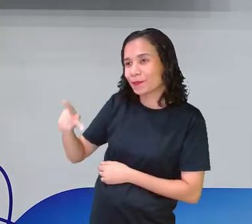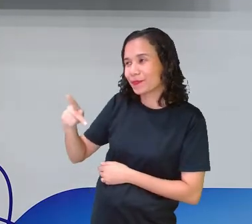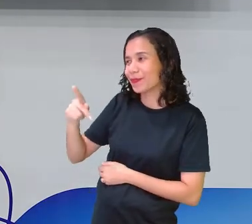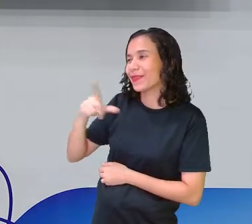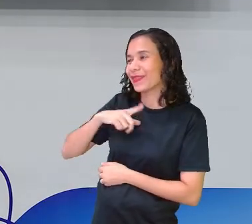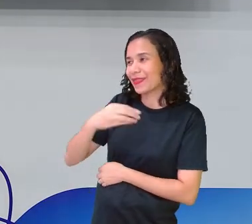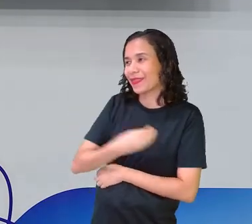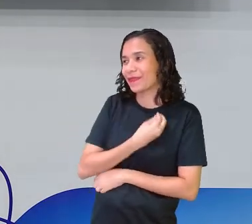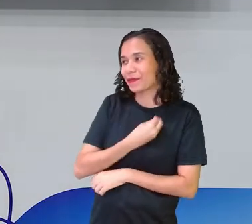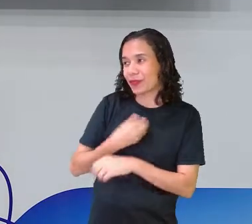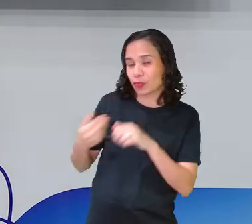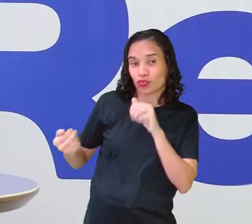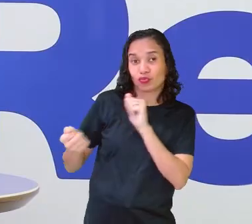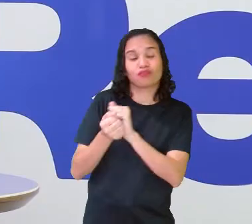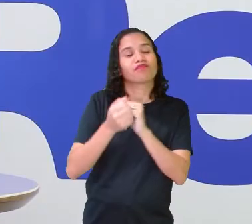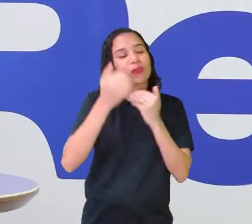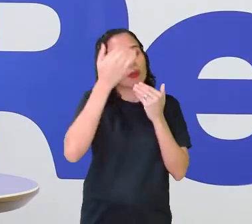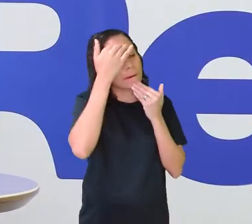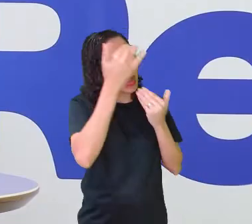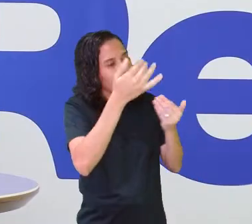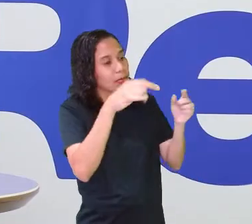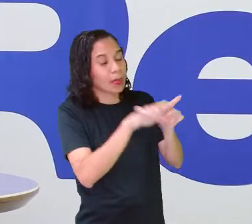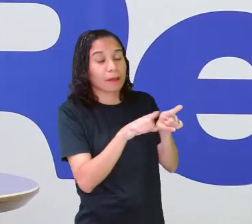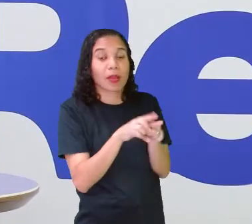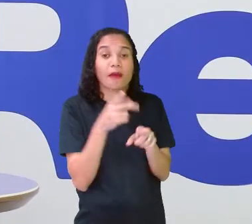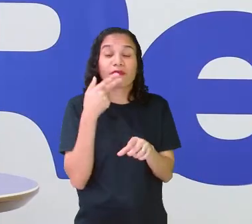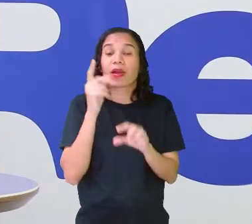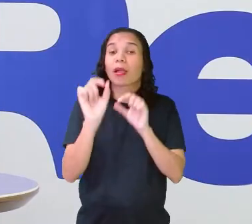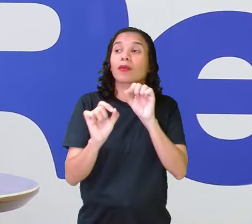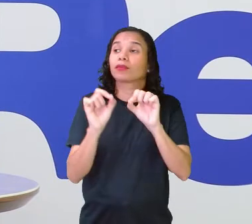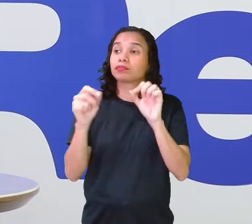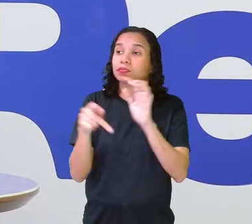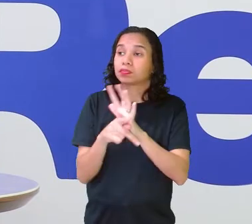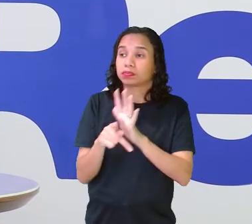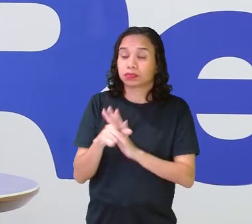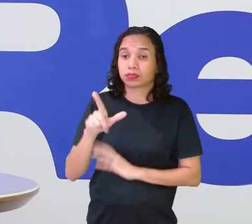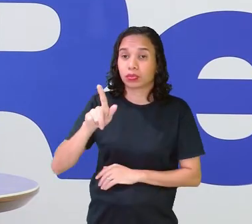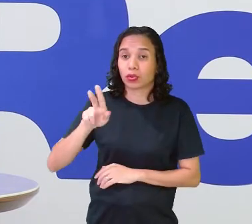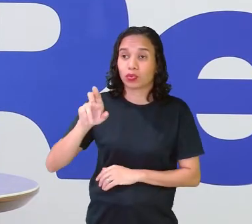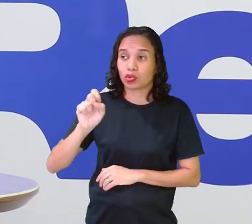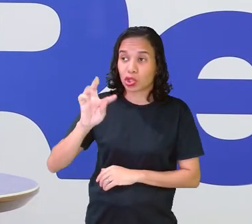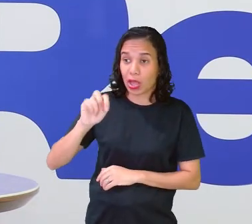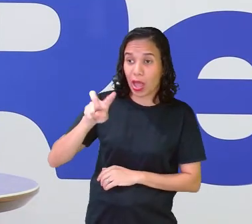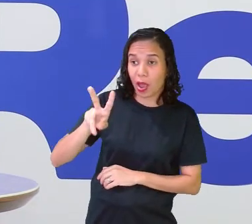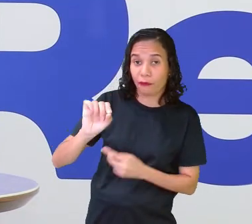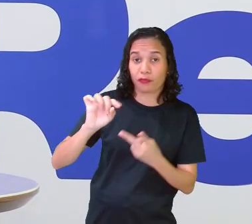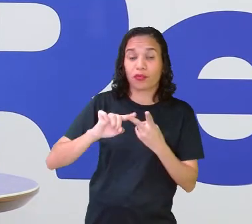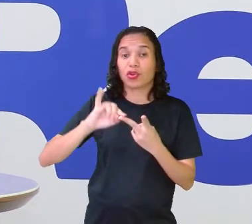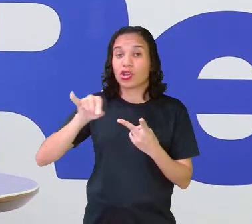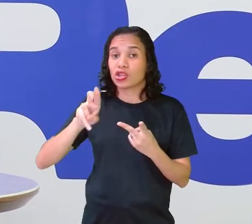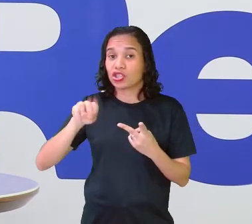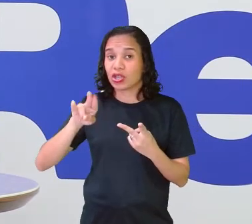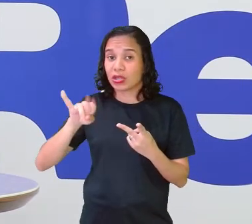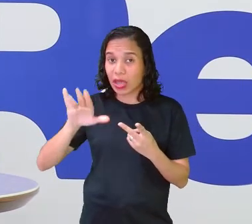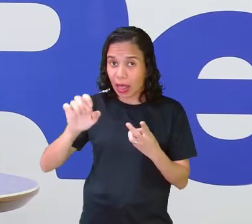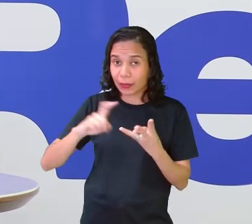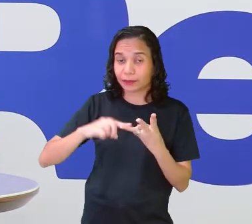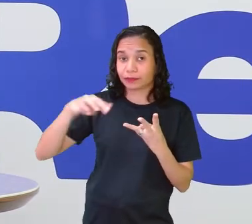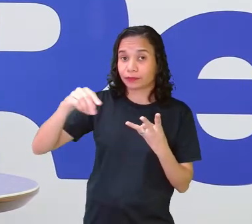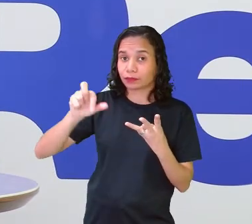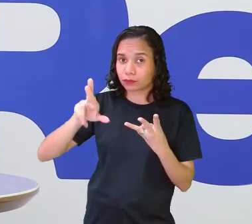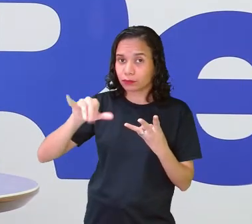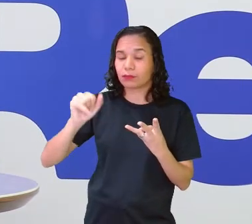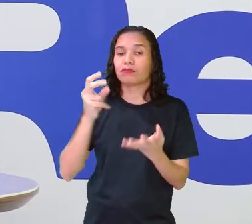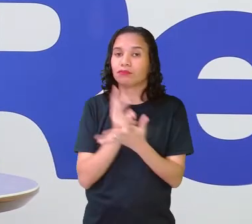Abigail Viana. Eu que agradeço, só para deixar aqui registrado, Gustavo, Janiele, Maria, sempre respondendo as